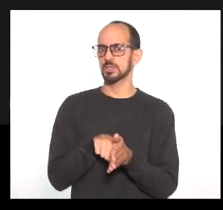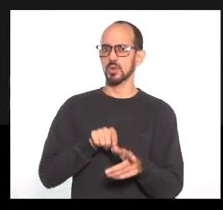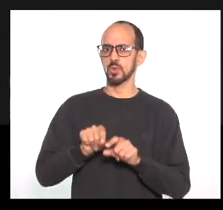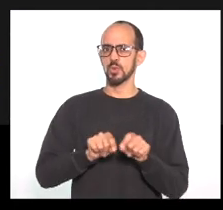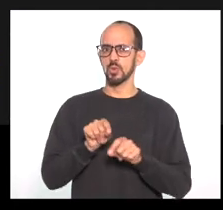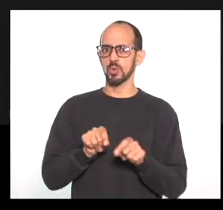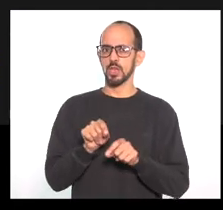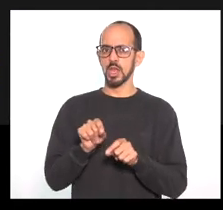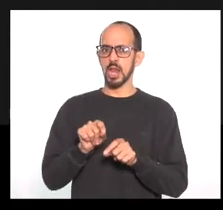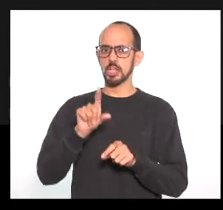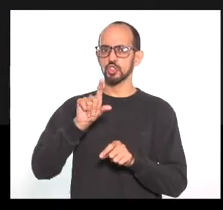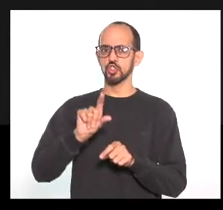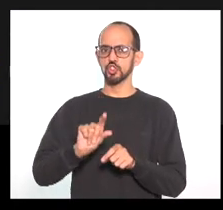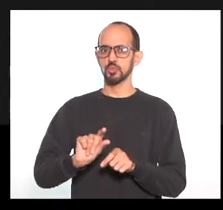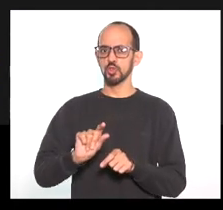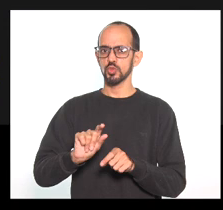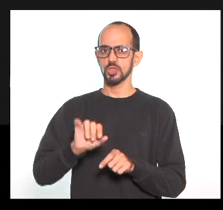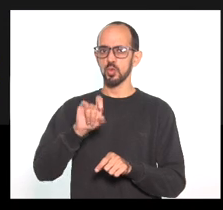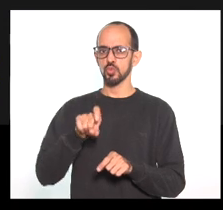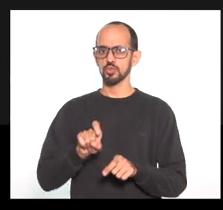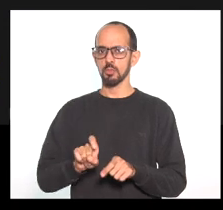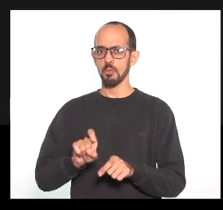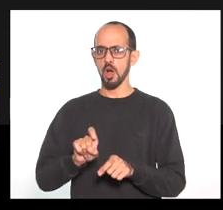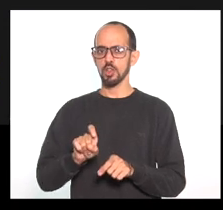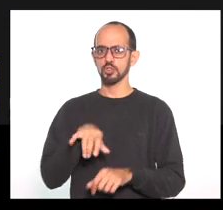na arrecadação do Estado do Rio de Janeiro,